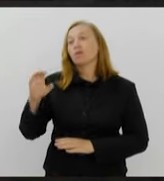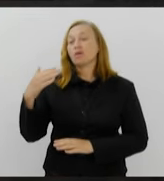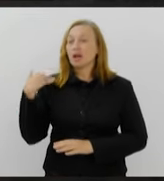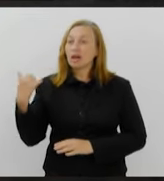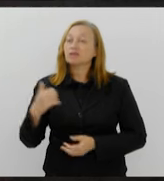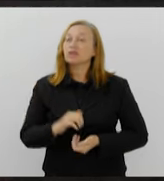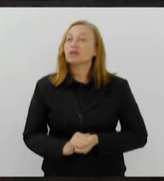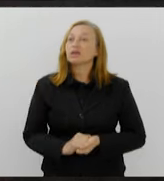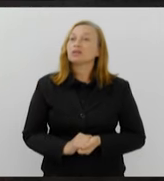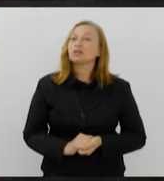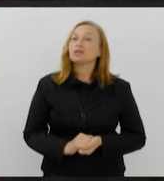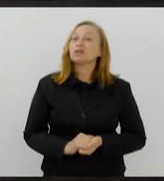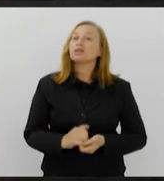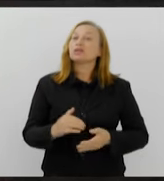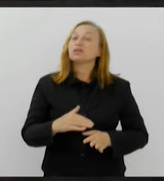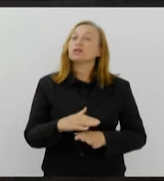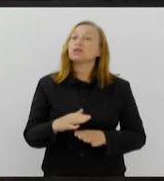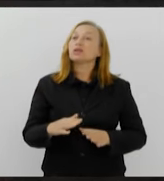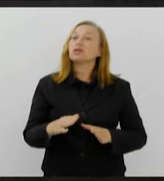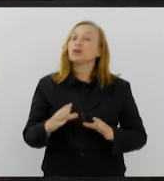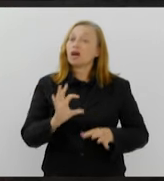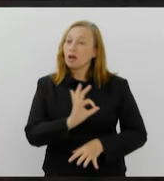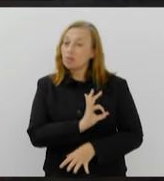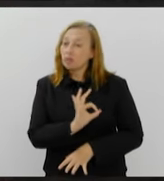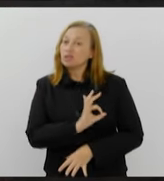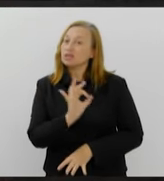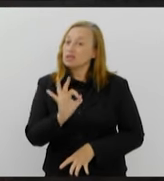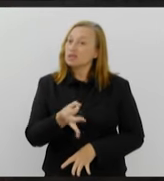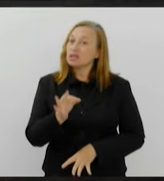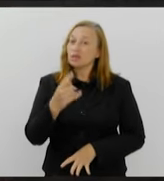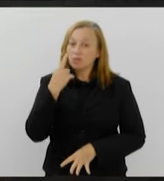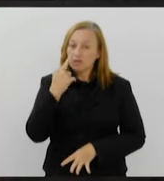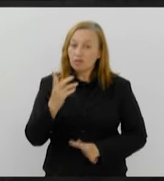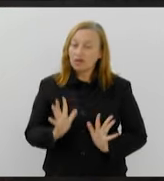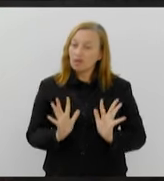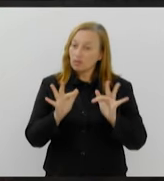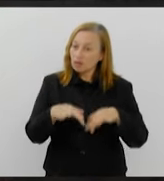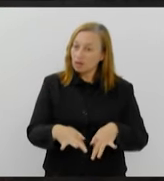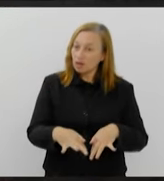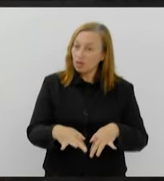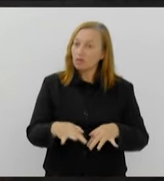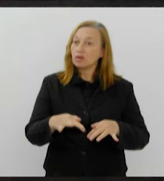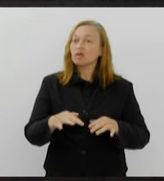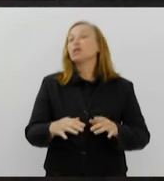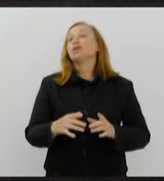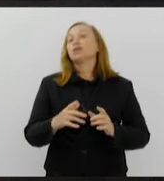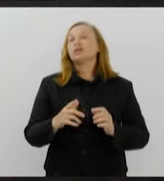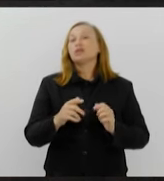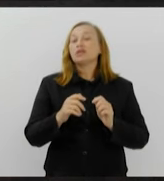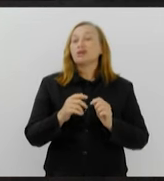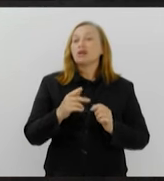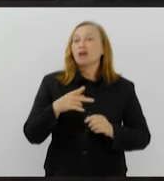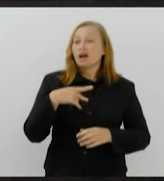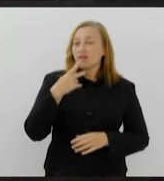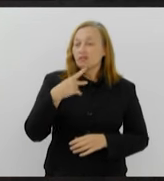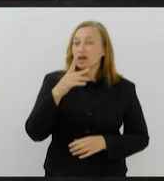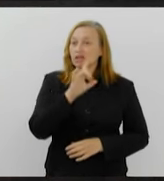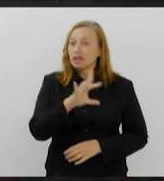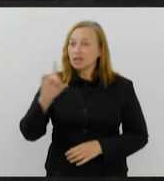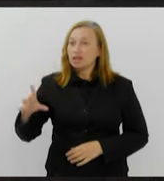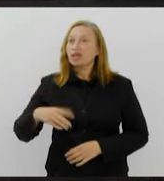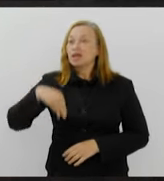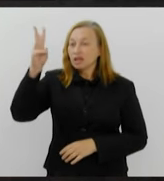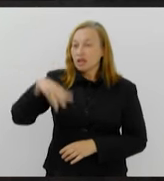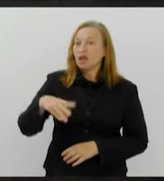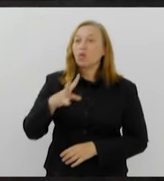as autoridades competentes possam de fato até o final dando direito a ampla defesa e o contraditório quem conhece o Barcelar